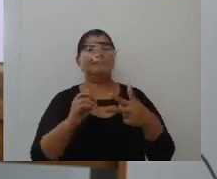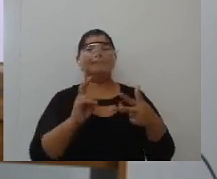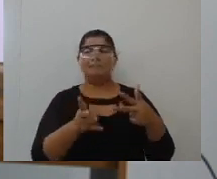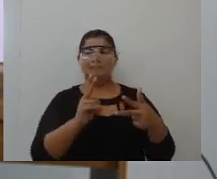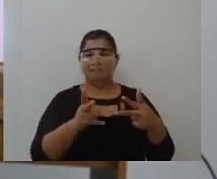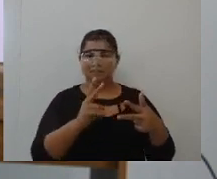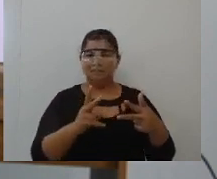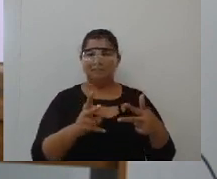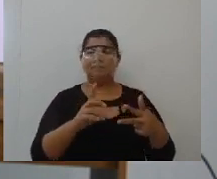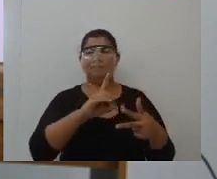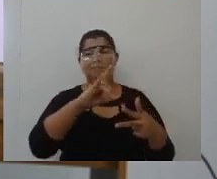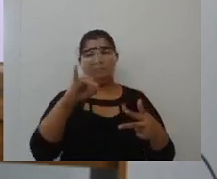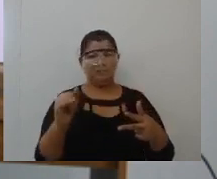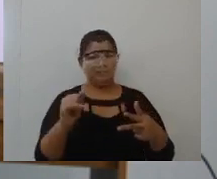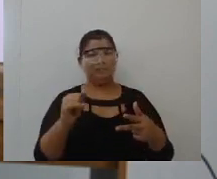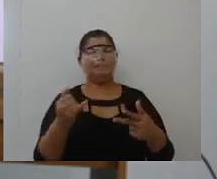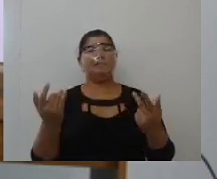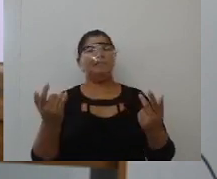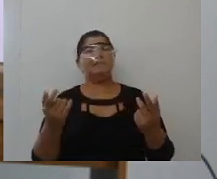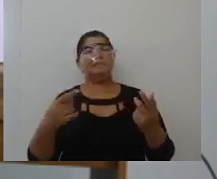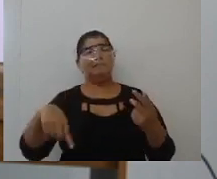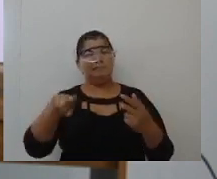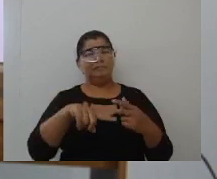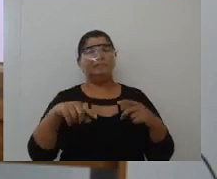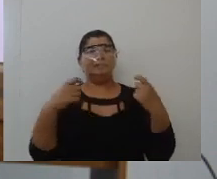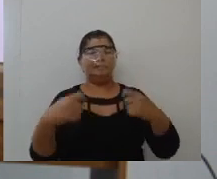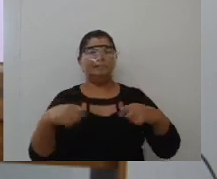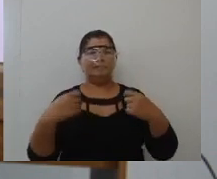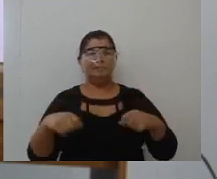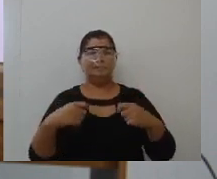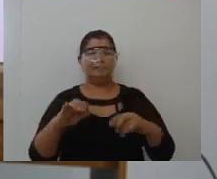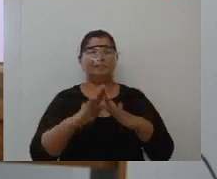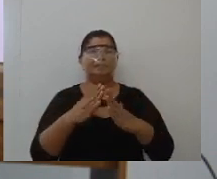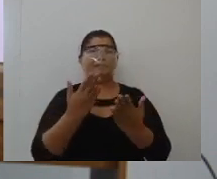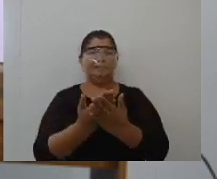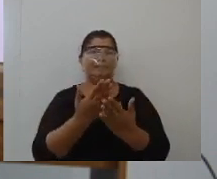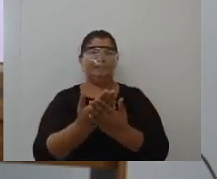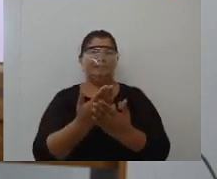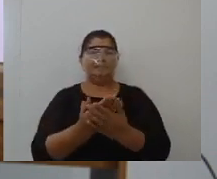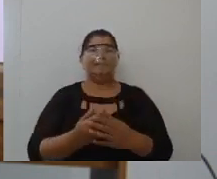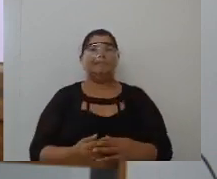verdade? Então, a gente tem que estudar.